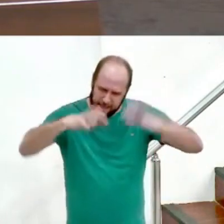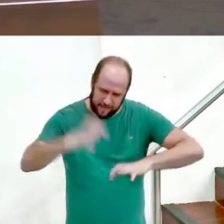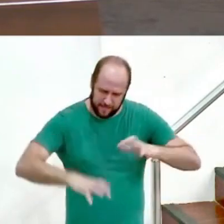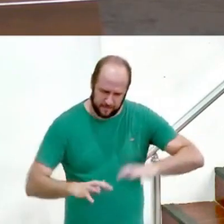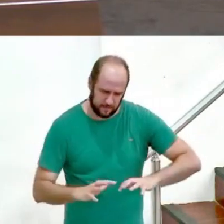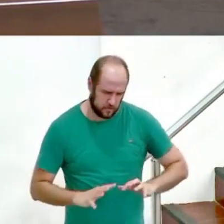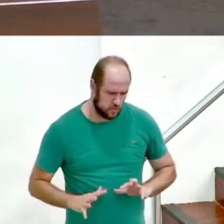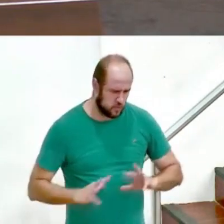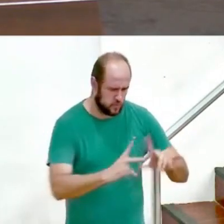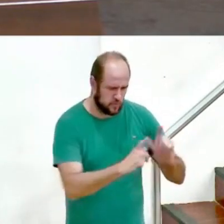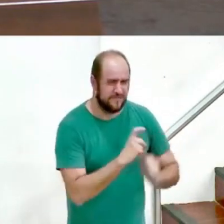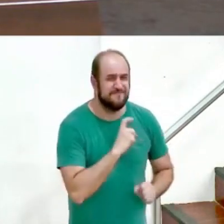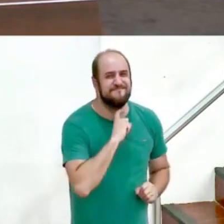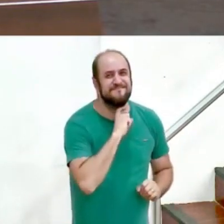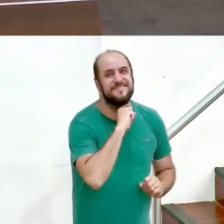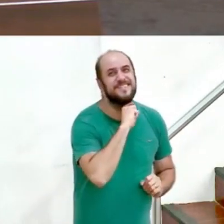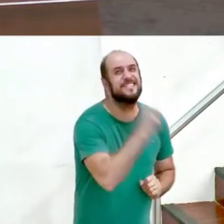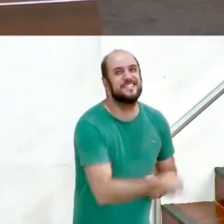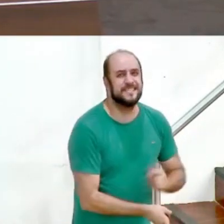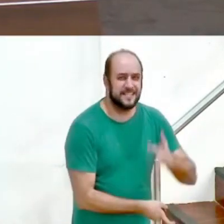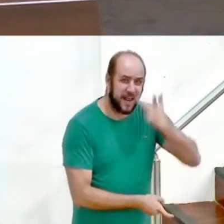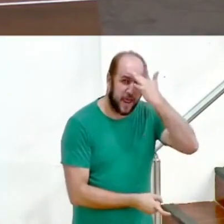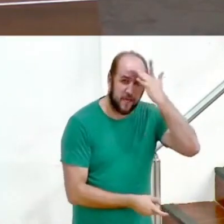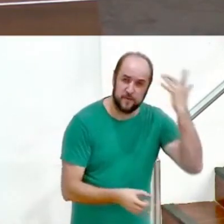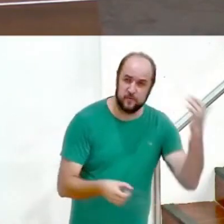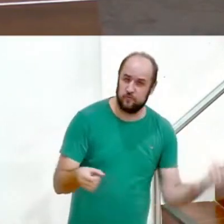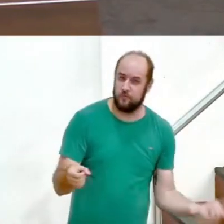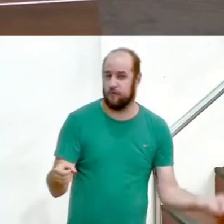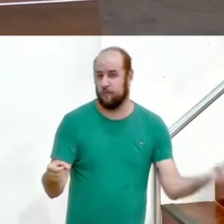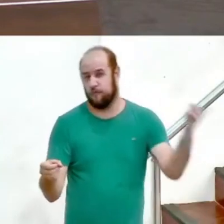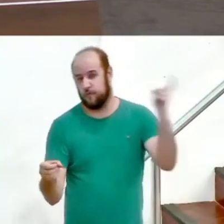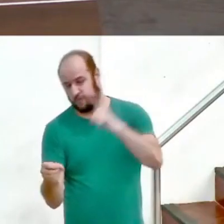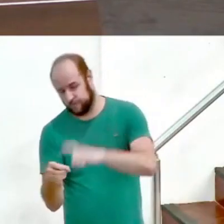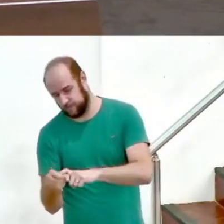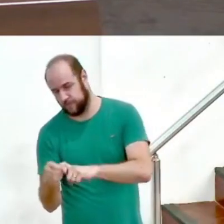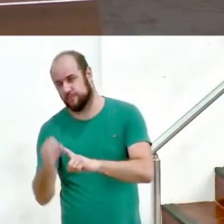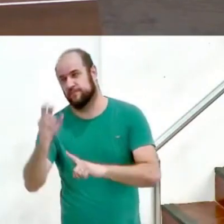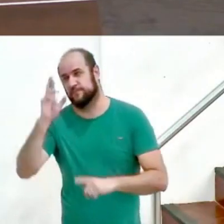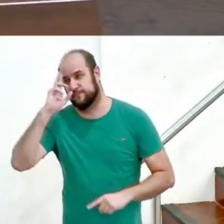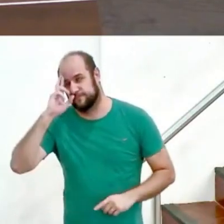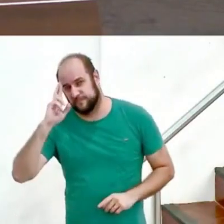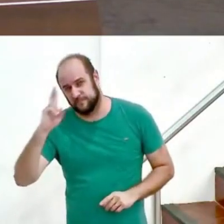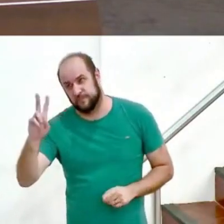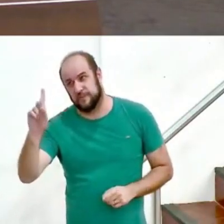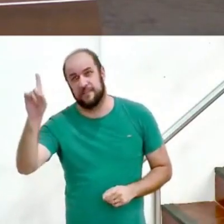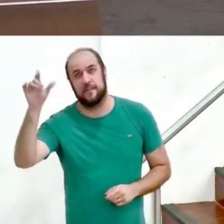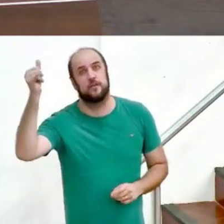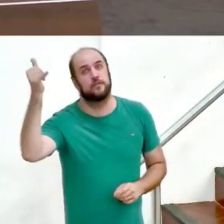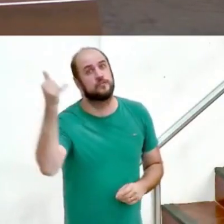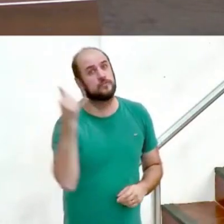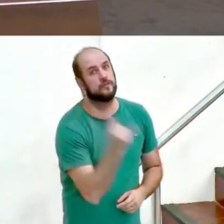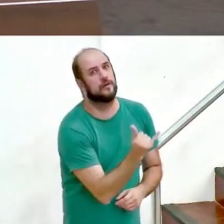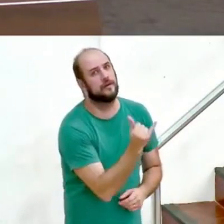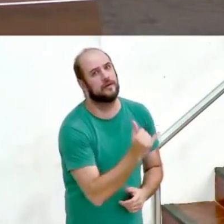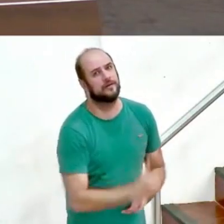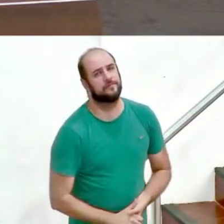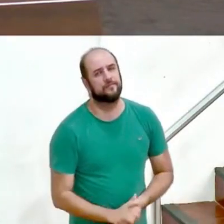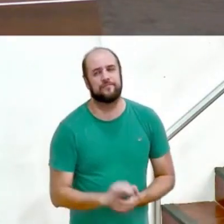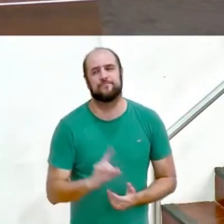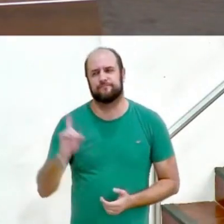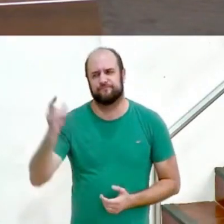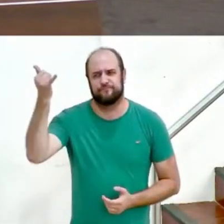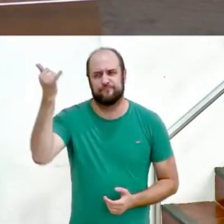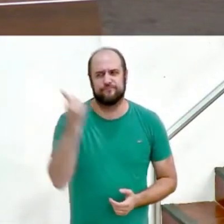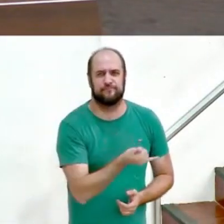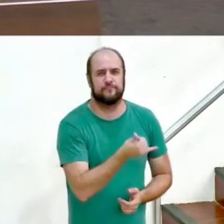entre vocês quem voltasse para mim, diz o Senhor. Diz o Senhor.